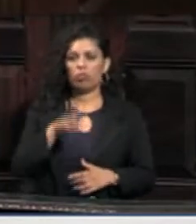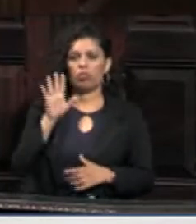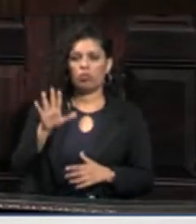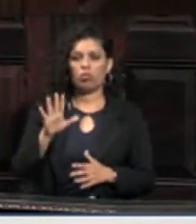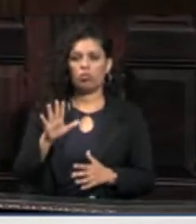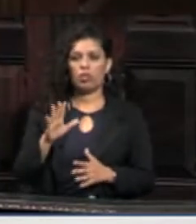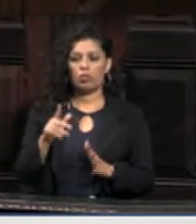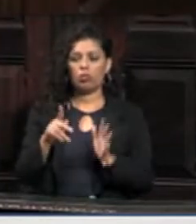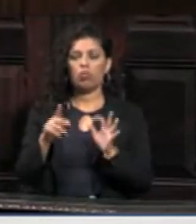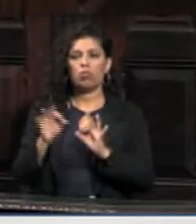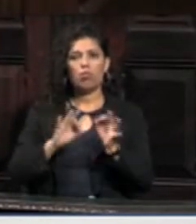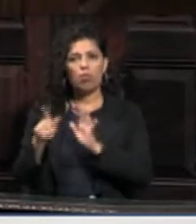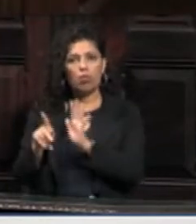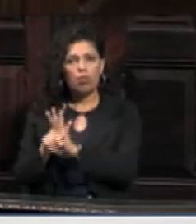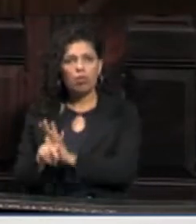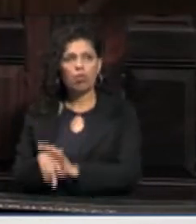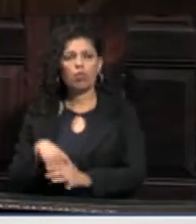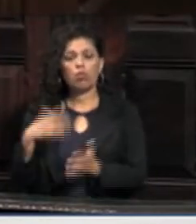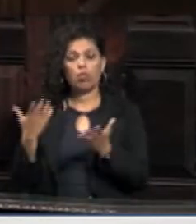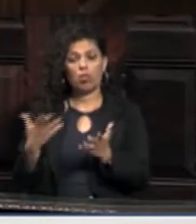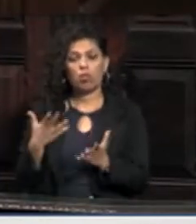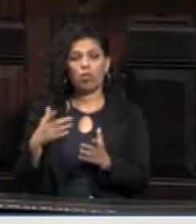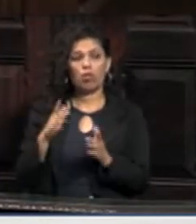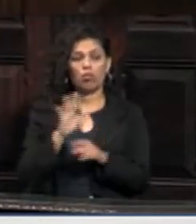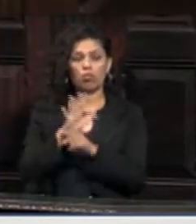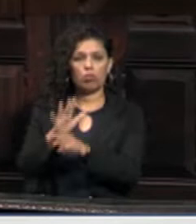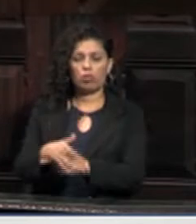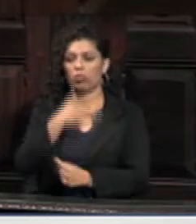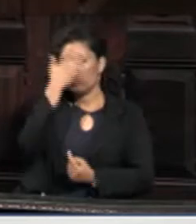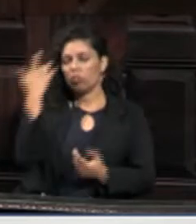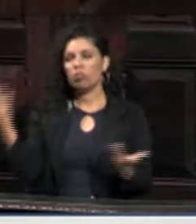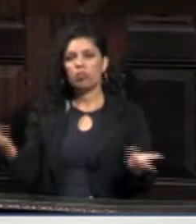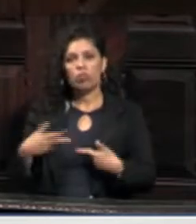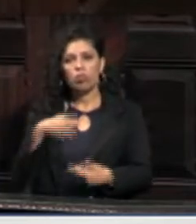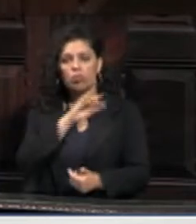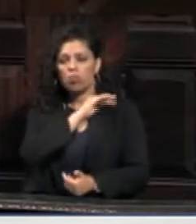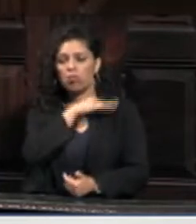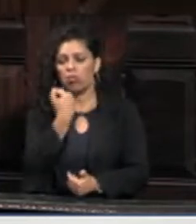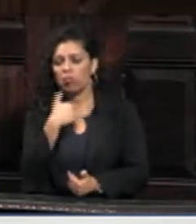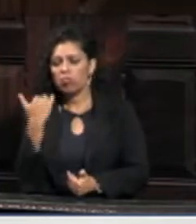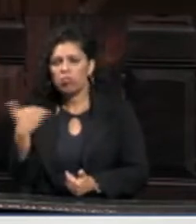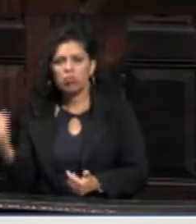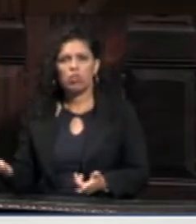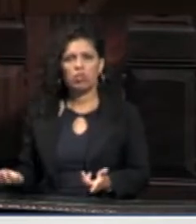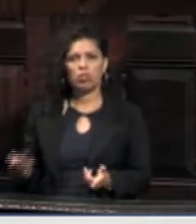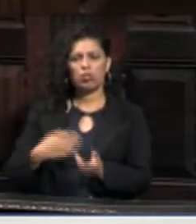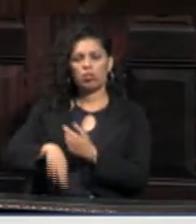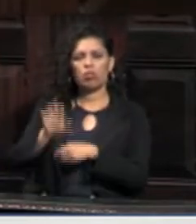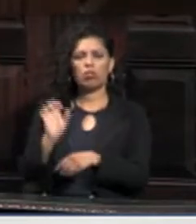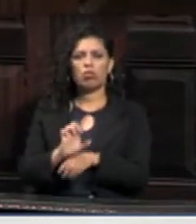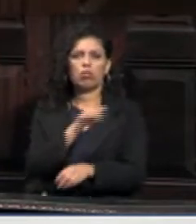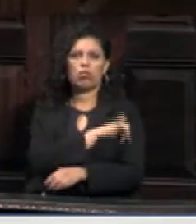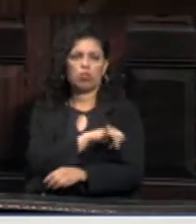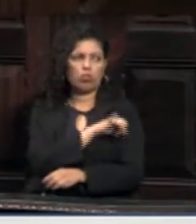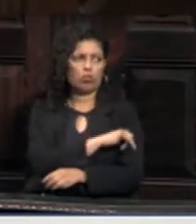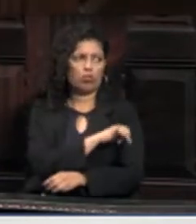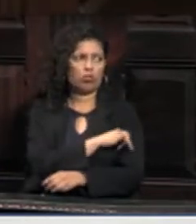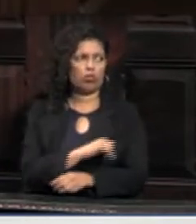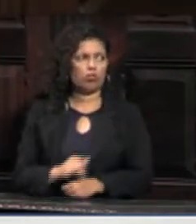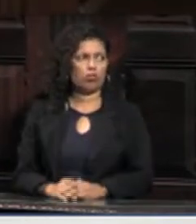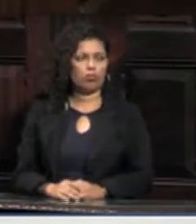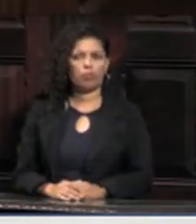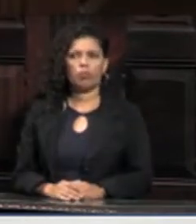que está, onde as pessoas realmente estão morrendo. E tanto no CISREG e no SER, que no estado o sistema de regulação chama-se